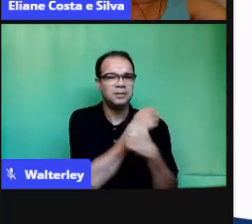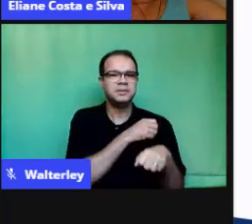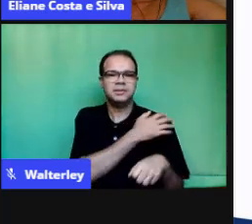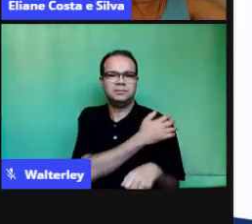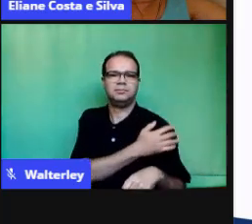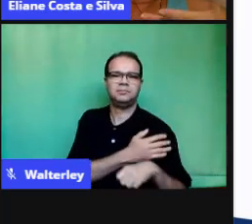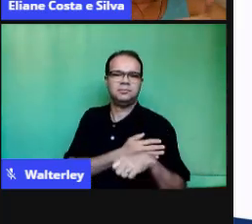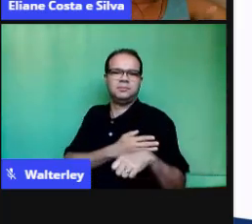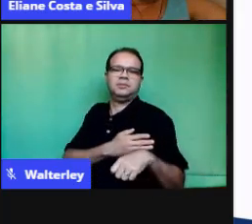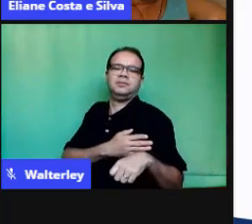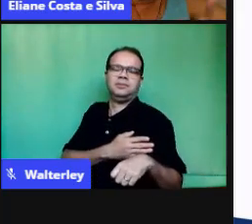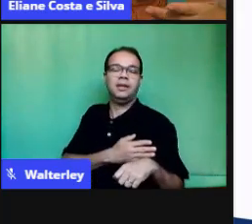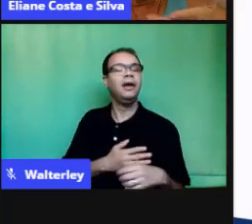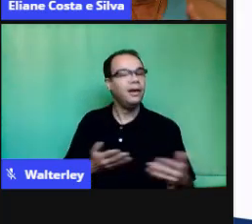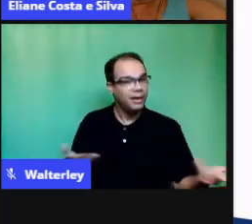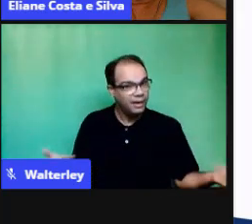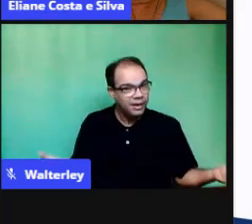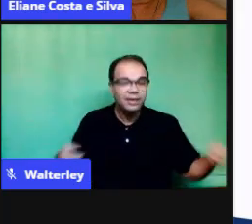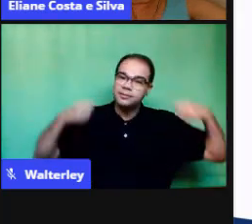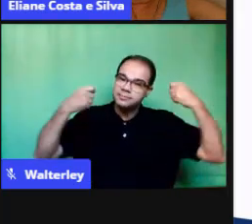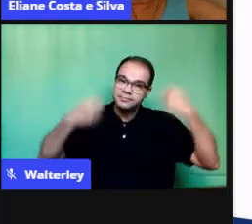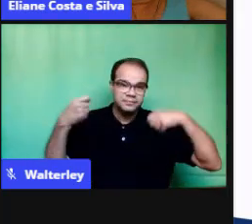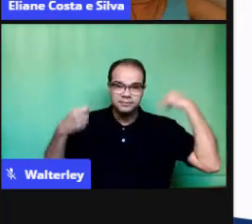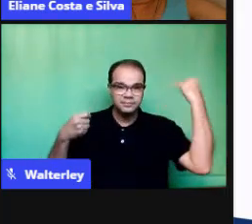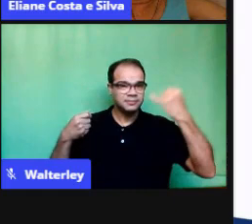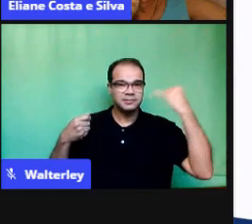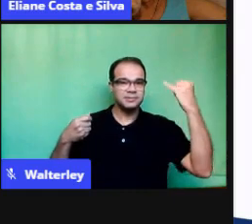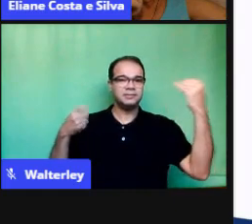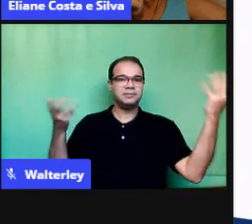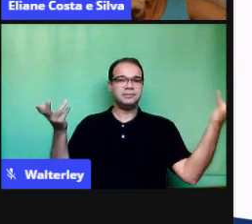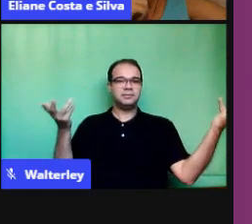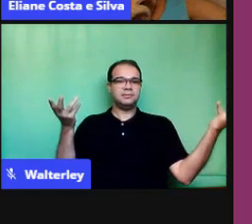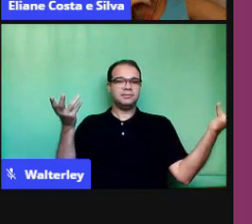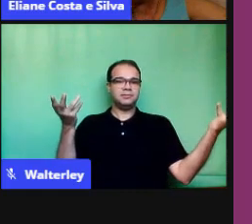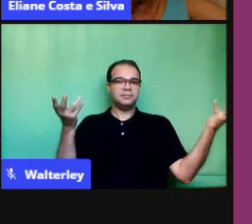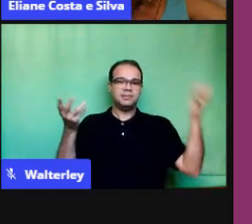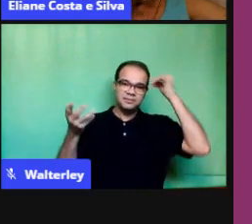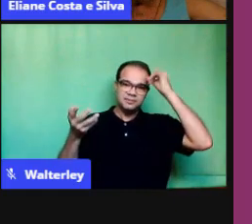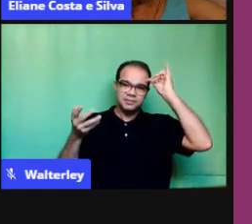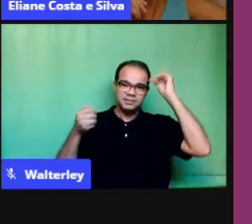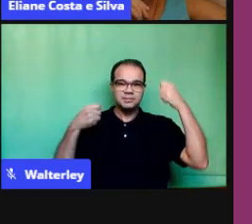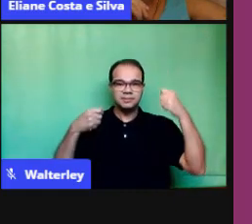ter esse recurso. Então, faz parte de uma boa qualidade de vida. Próximo, por favor.